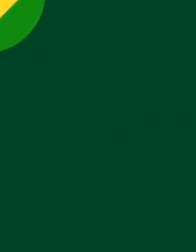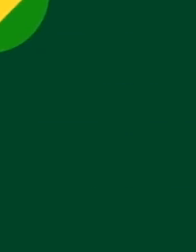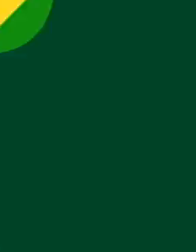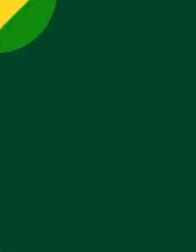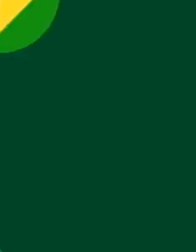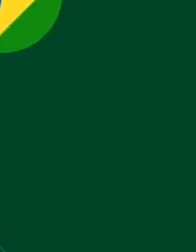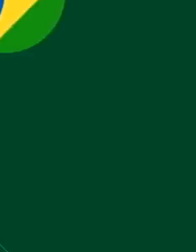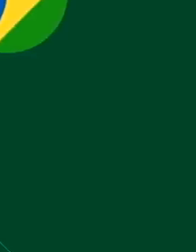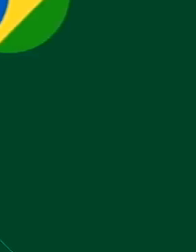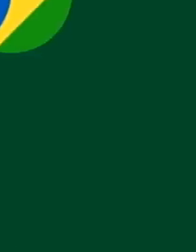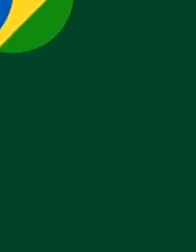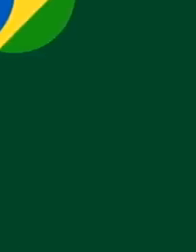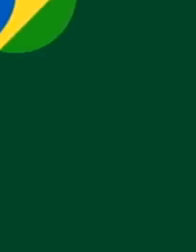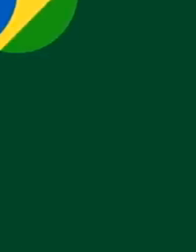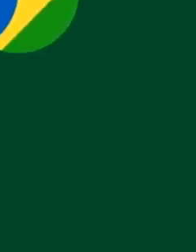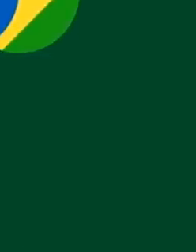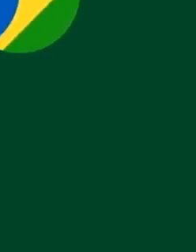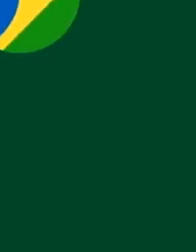Momento Saúde